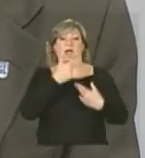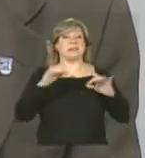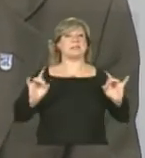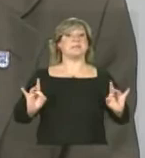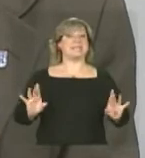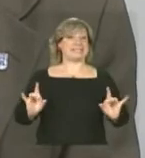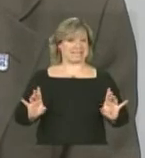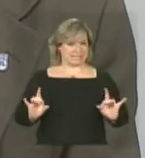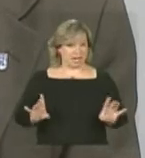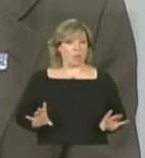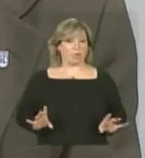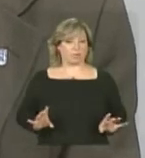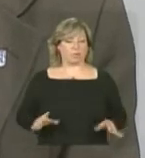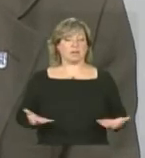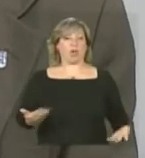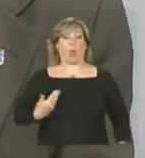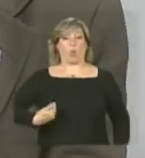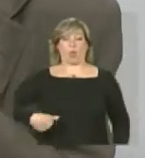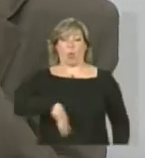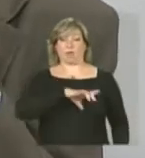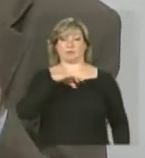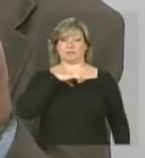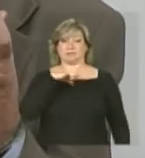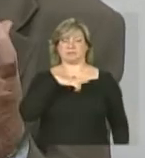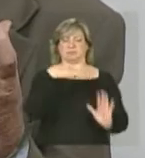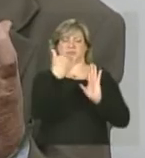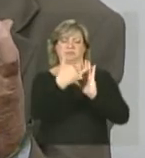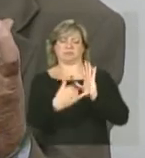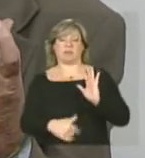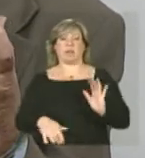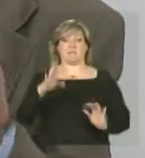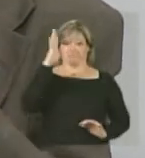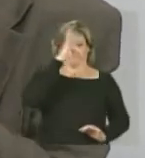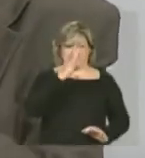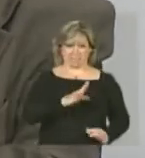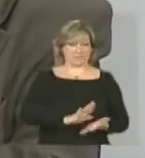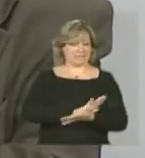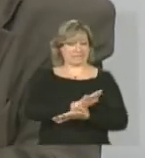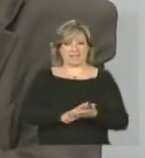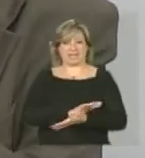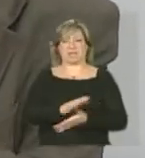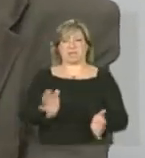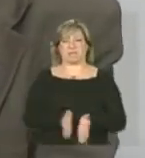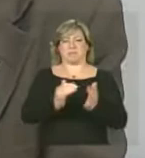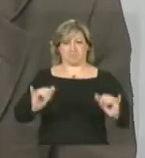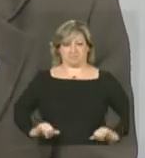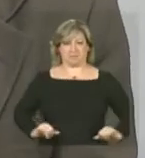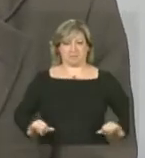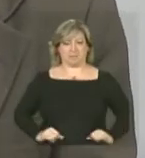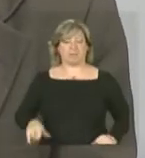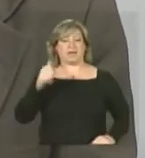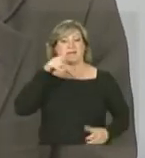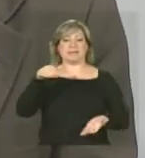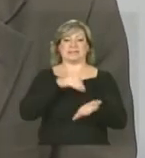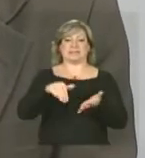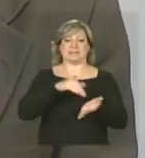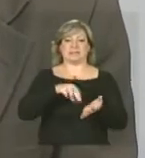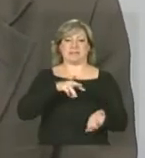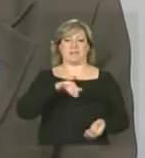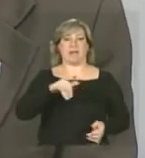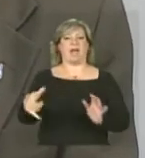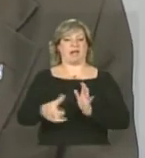especial. Nós temos a relação do Brasil sem miséria com o plano. A secretária Maia já fez